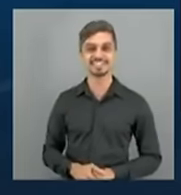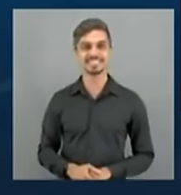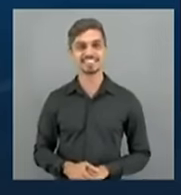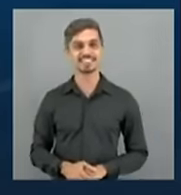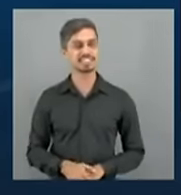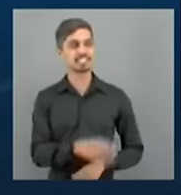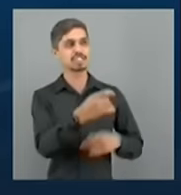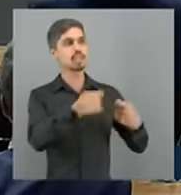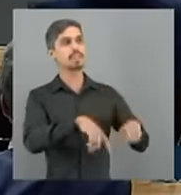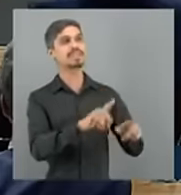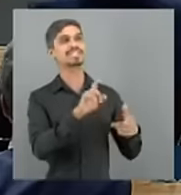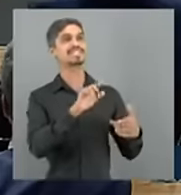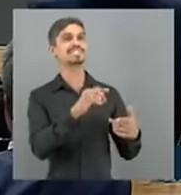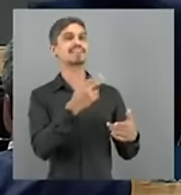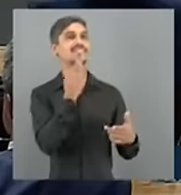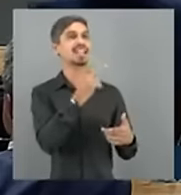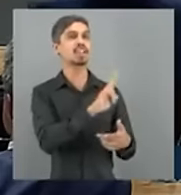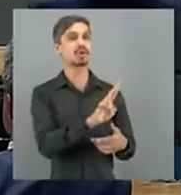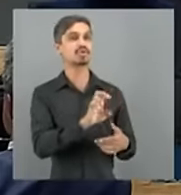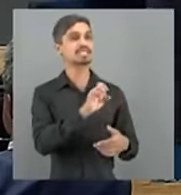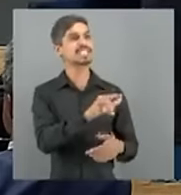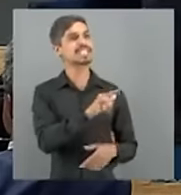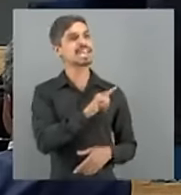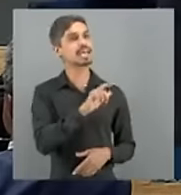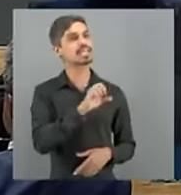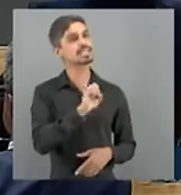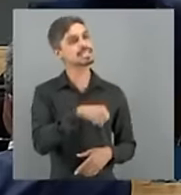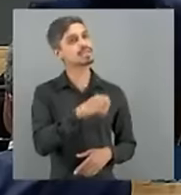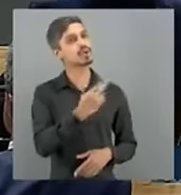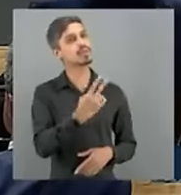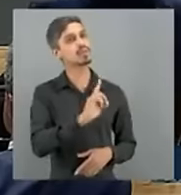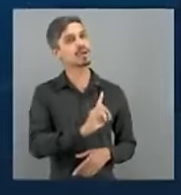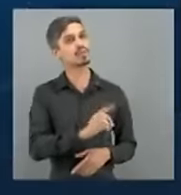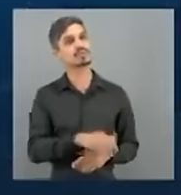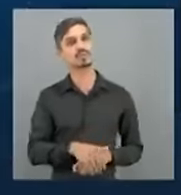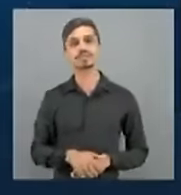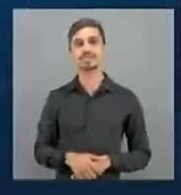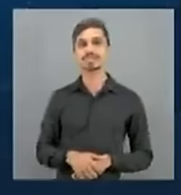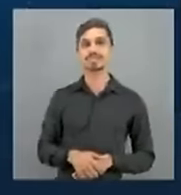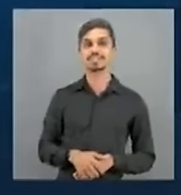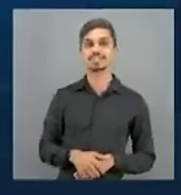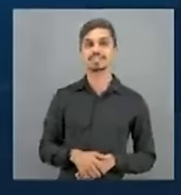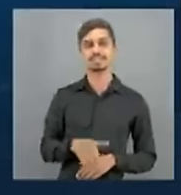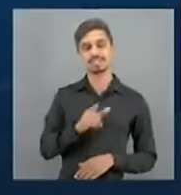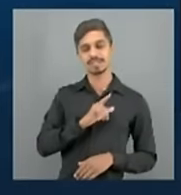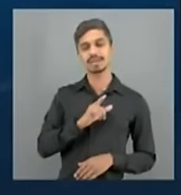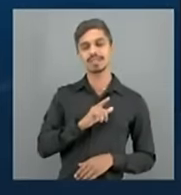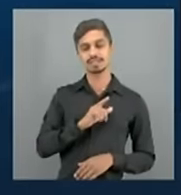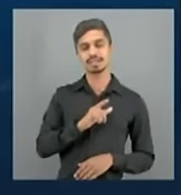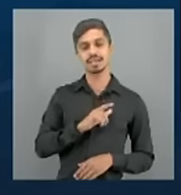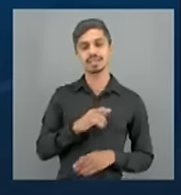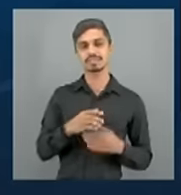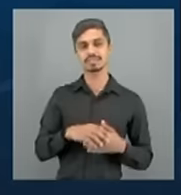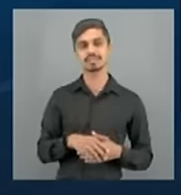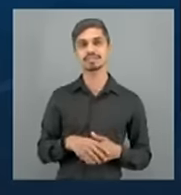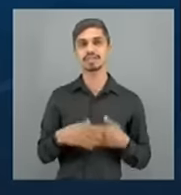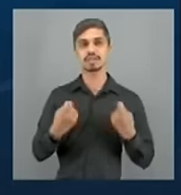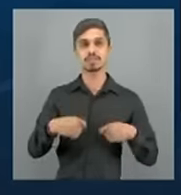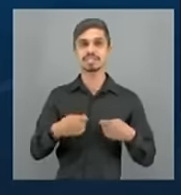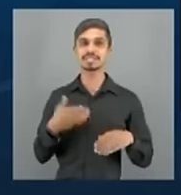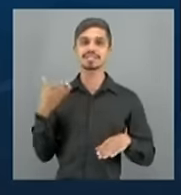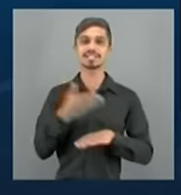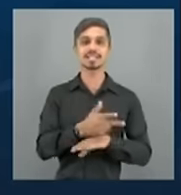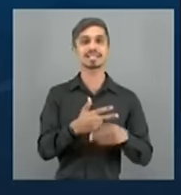falar o nome, só dizer se tem. Sim ou não, só isso. Tem, cara, tem. Eu preciso entrar em algum lugar, eu preciso entrar